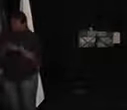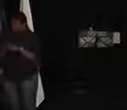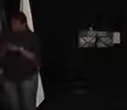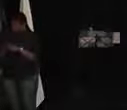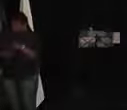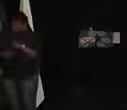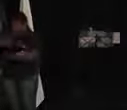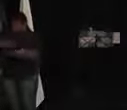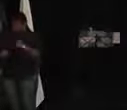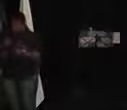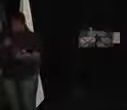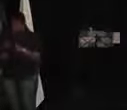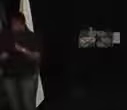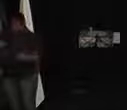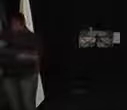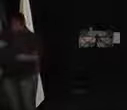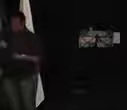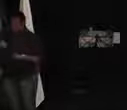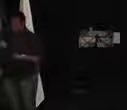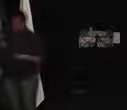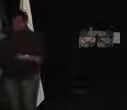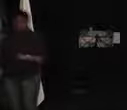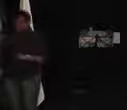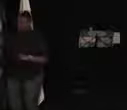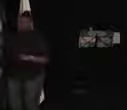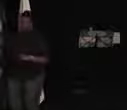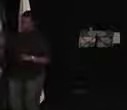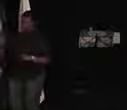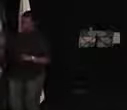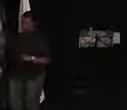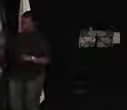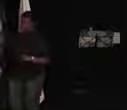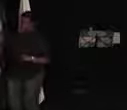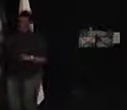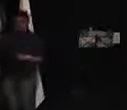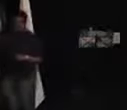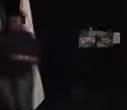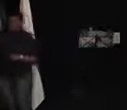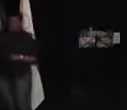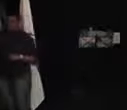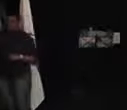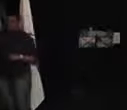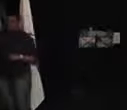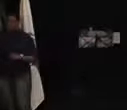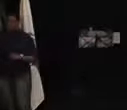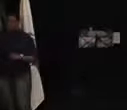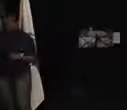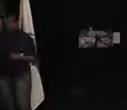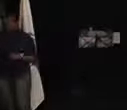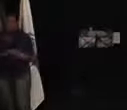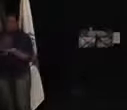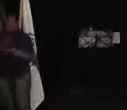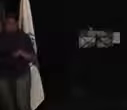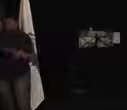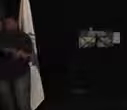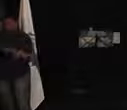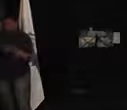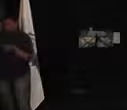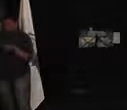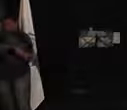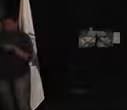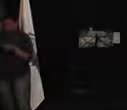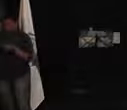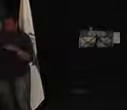hiperatividade, autismo, vários quadros. Eu falei, peraí, vamos saber direito o que essa criança tem, que ela não pode ter tudo isso. Então, é importante a